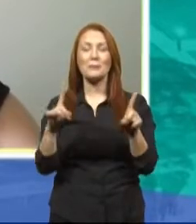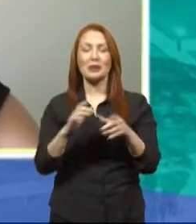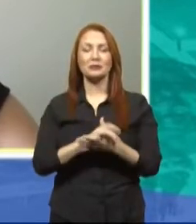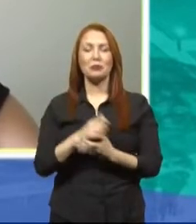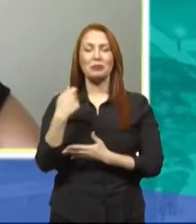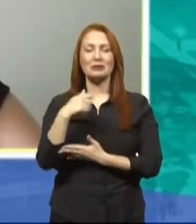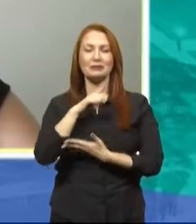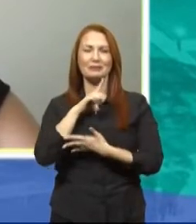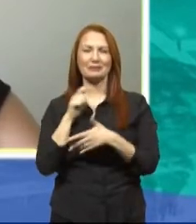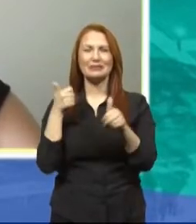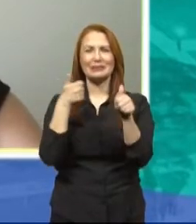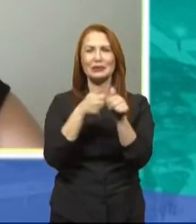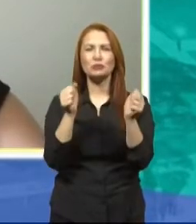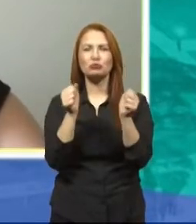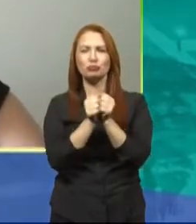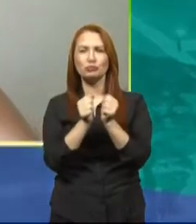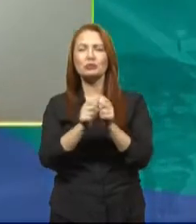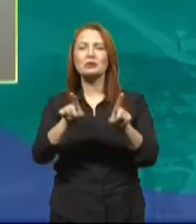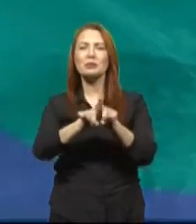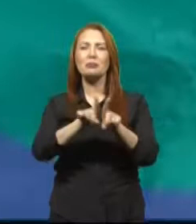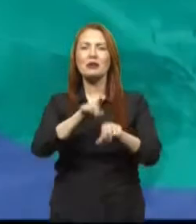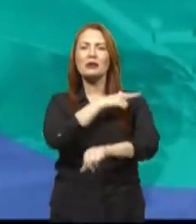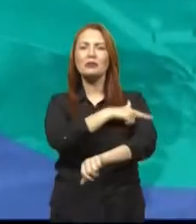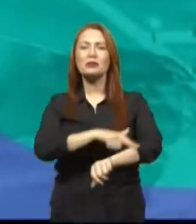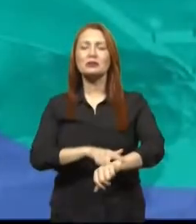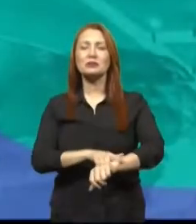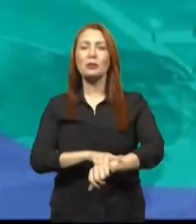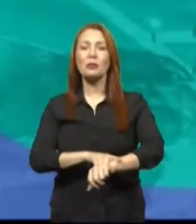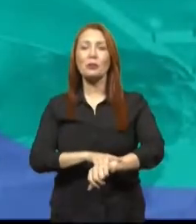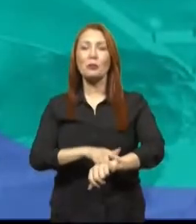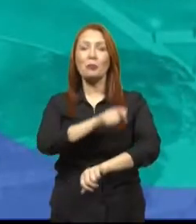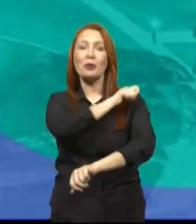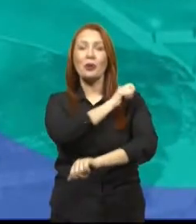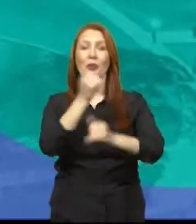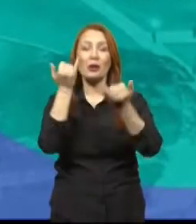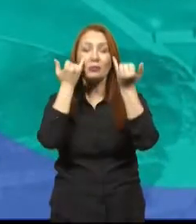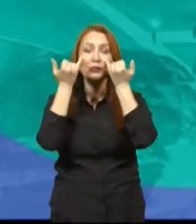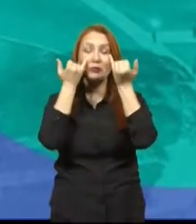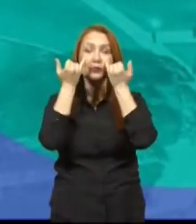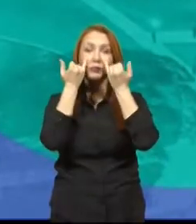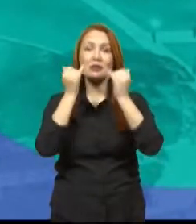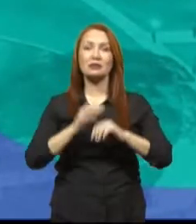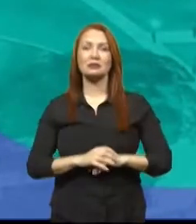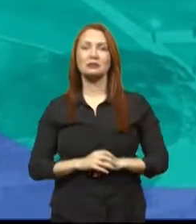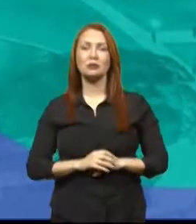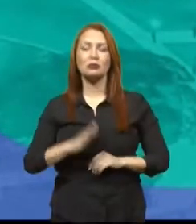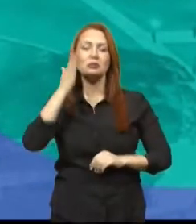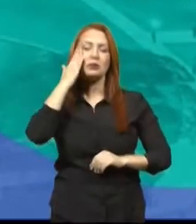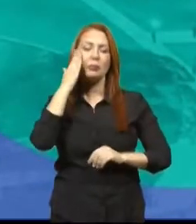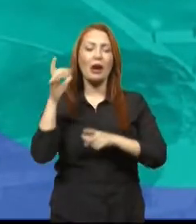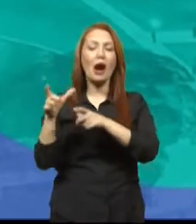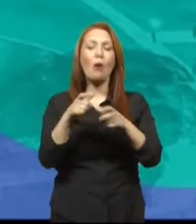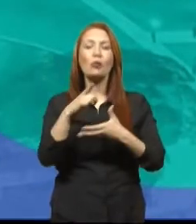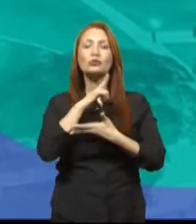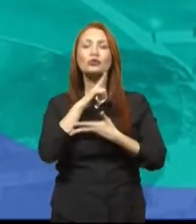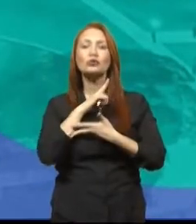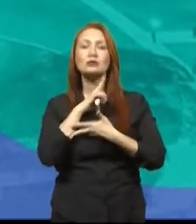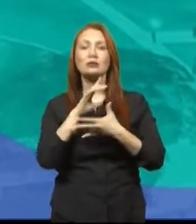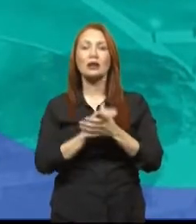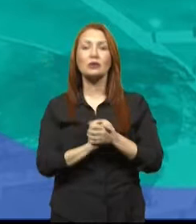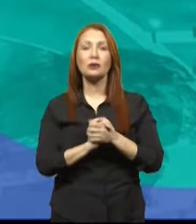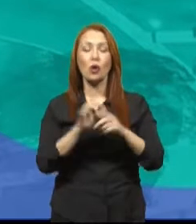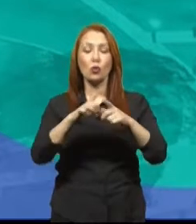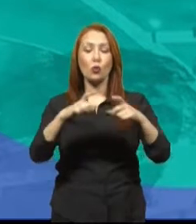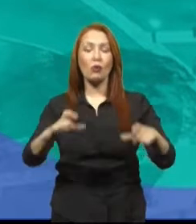vão estar informando ao aluno que possibilidade de educação ele tem em cada ponto da cidade. Esses